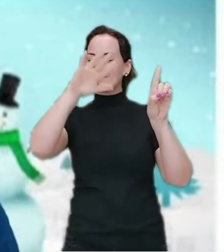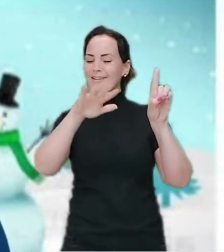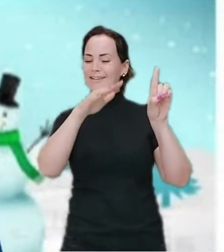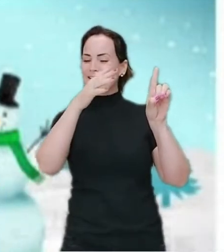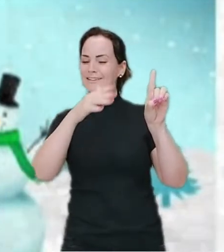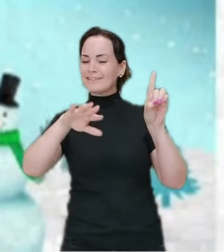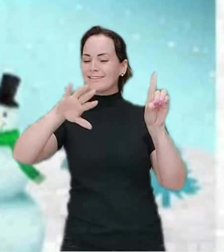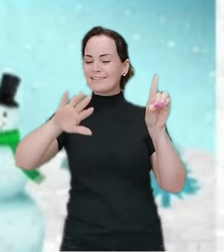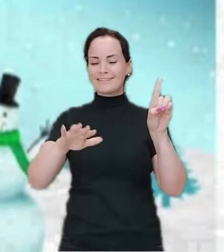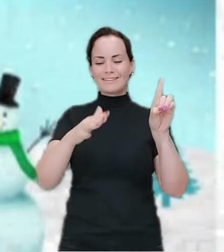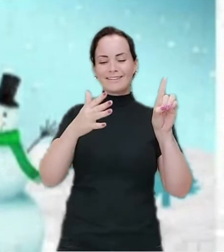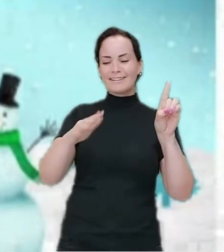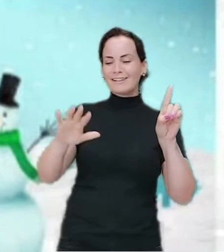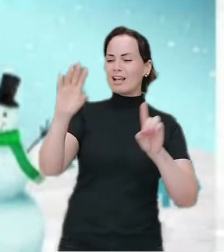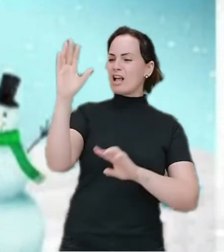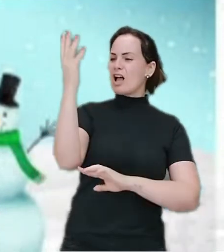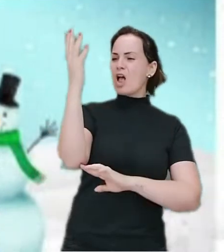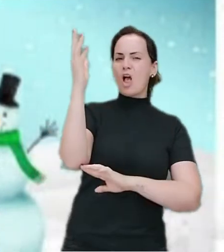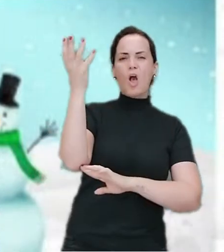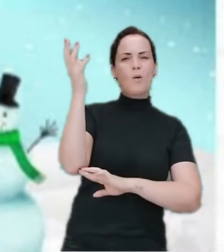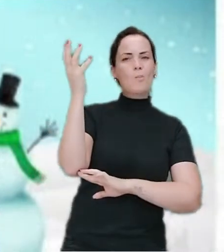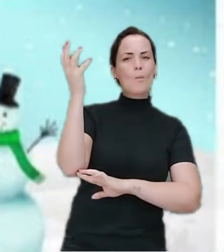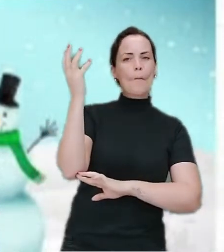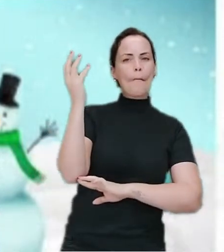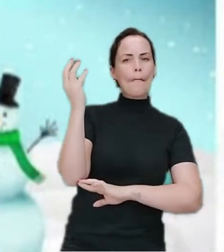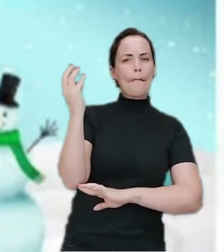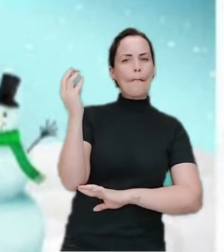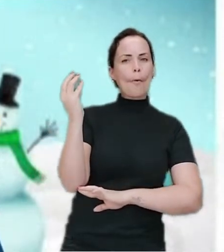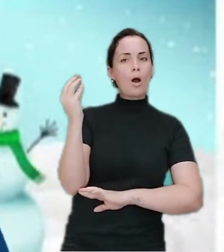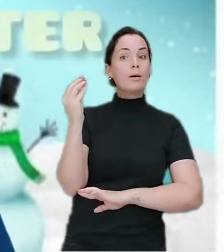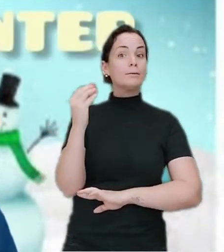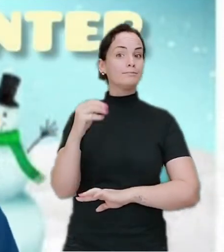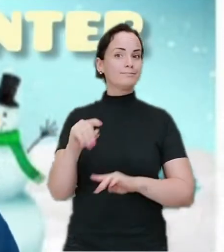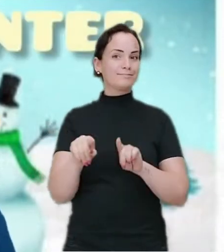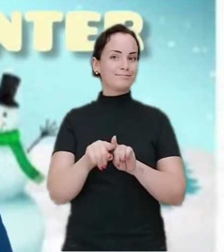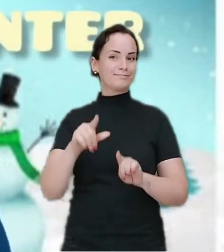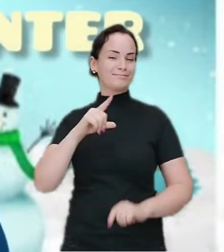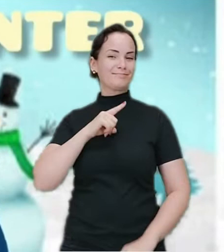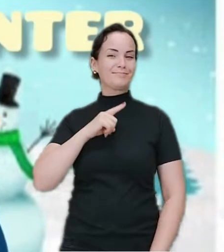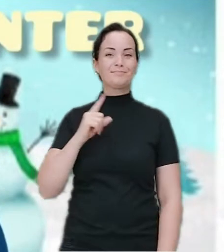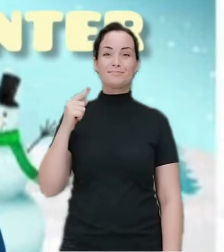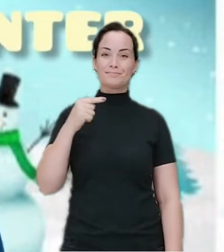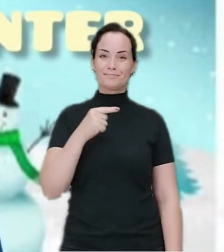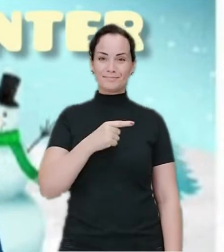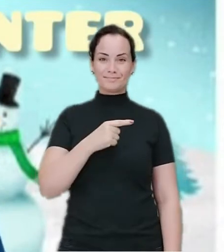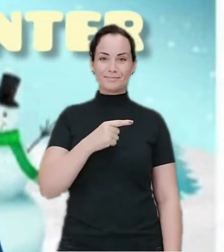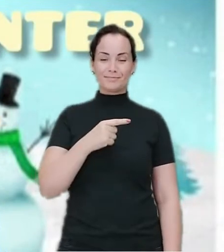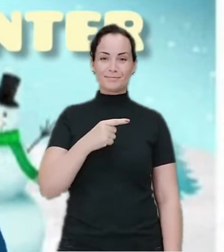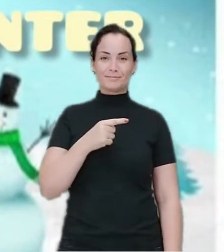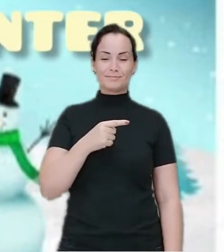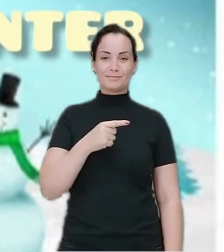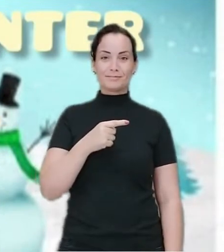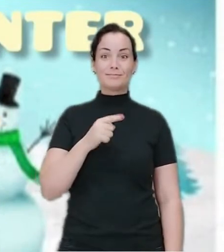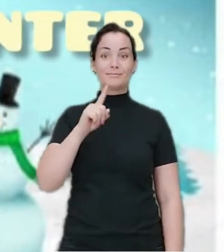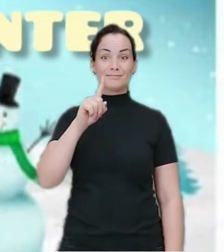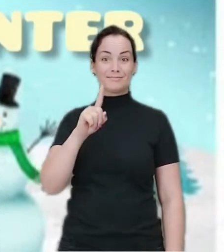ficando mais sem folhas, não é? E ainda tem a estação winter. Winter, que é a